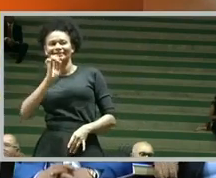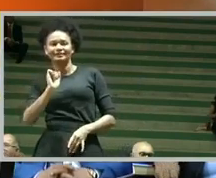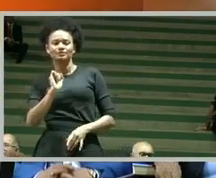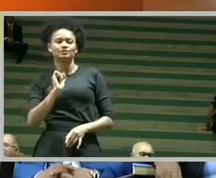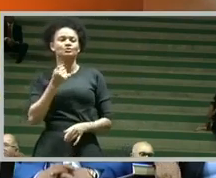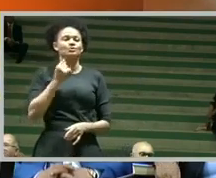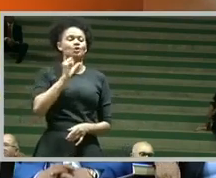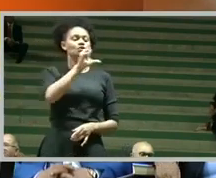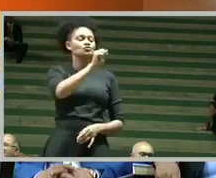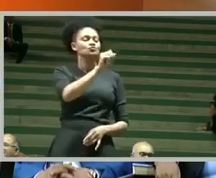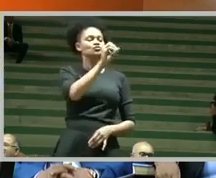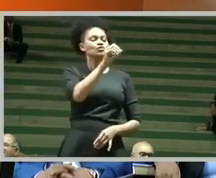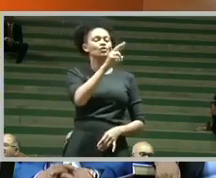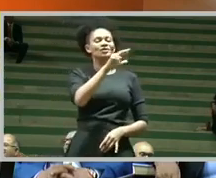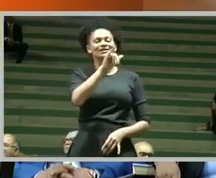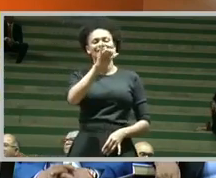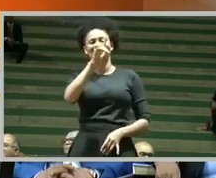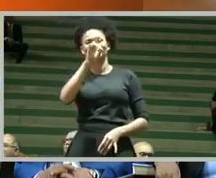é isso aqui, ó.